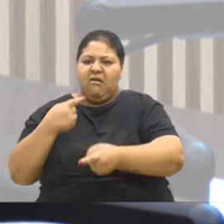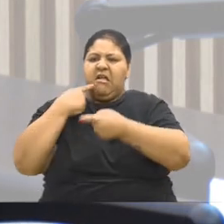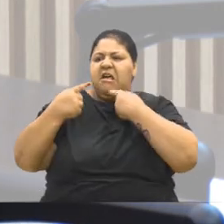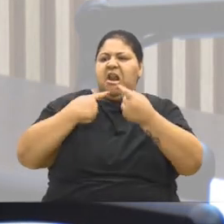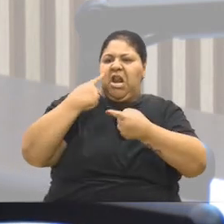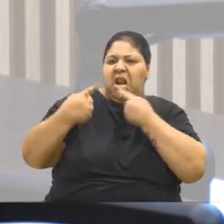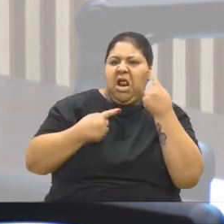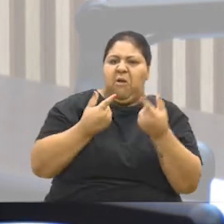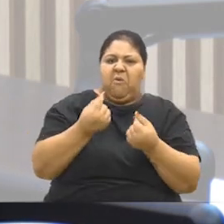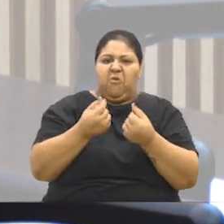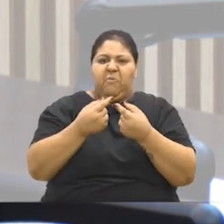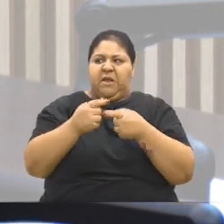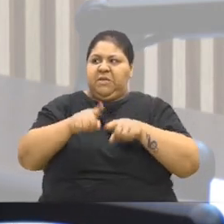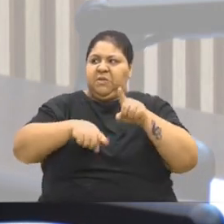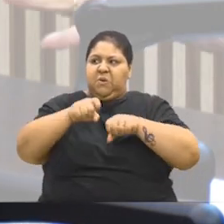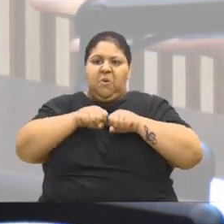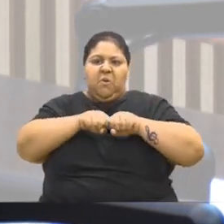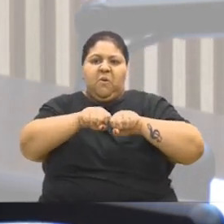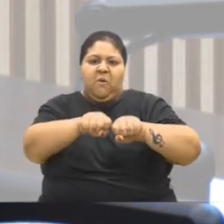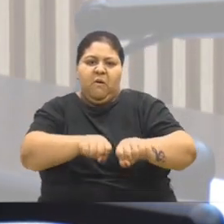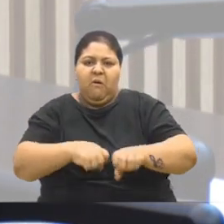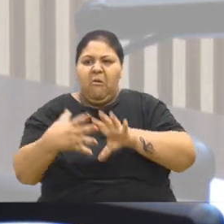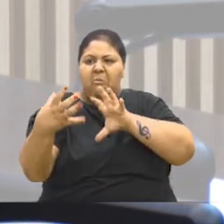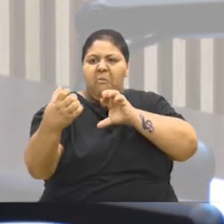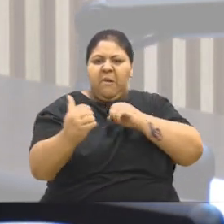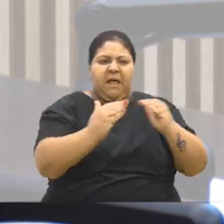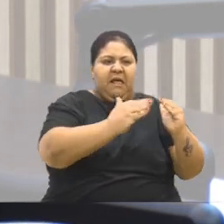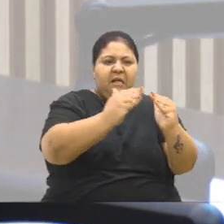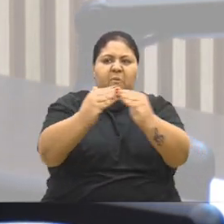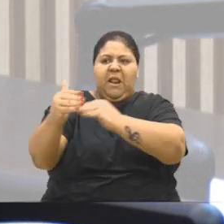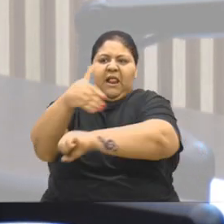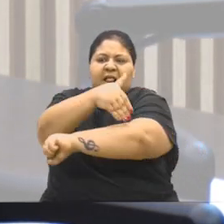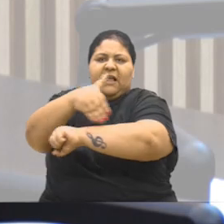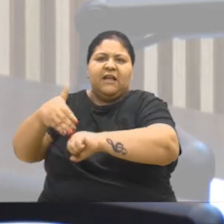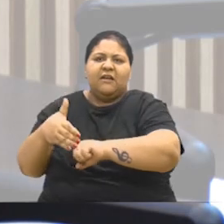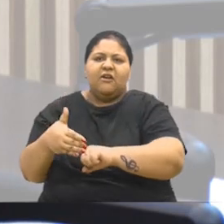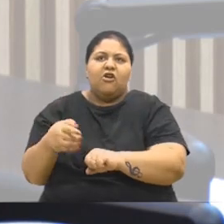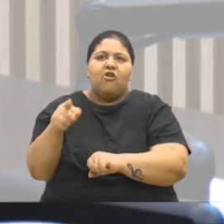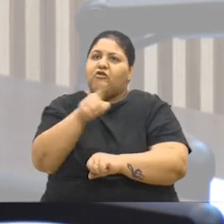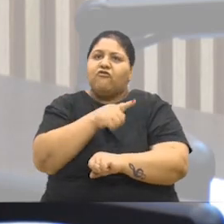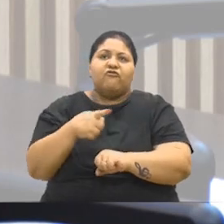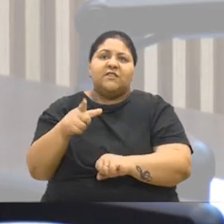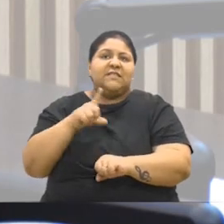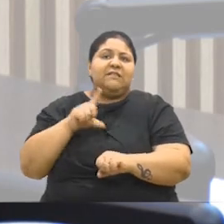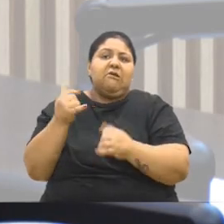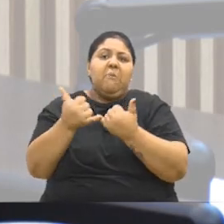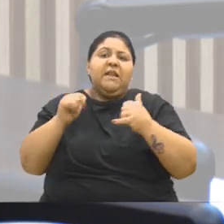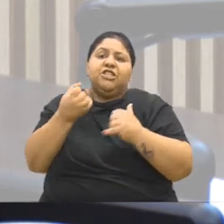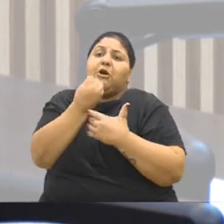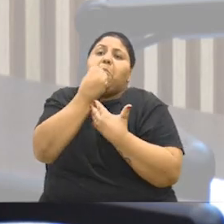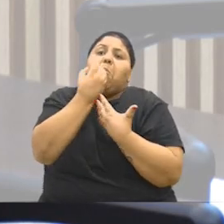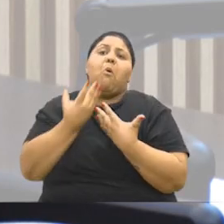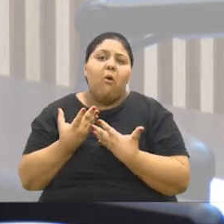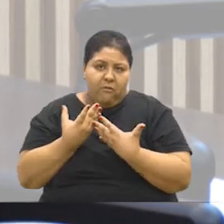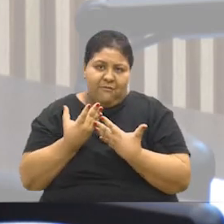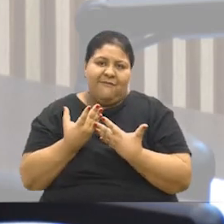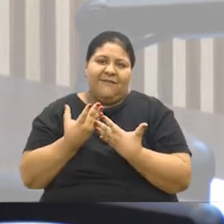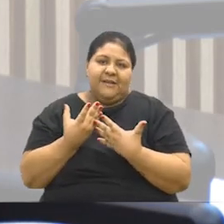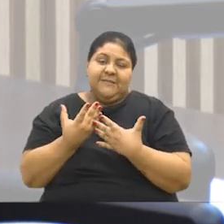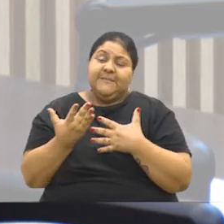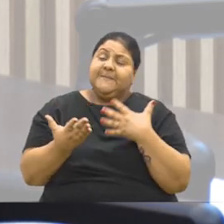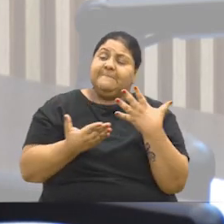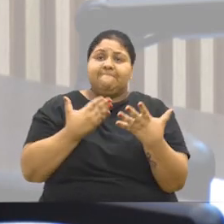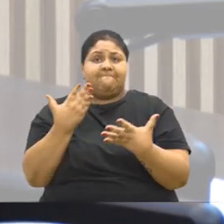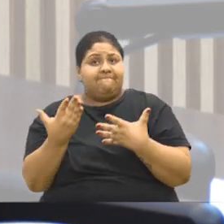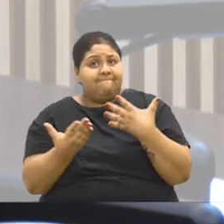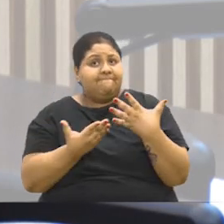do mercado, você briga com a vizinha na rua, você não sustenta a energia necessária. Então, é uma questão